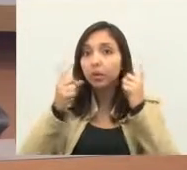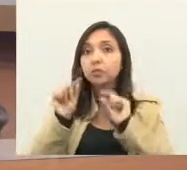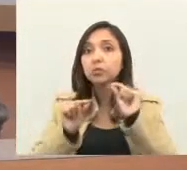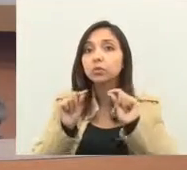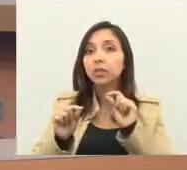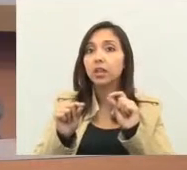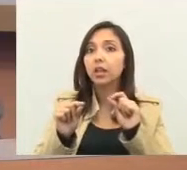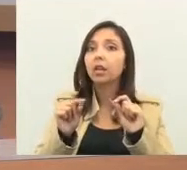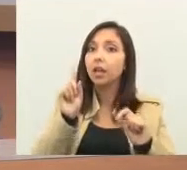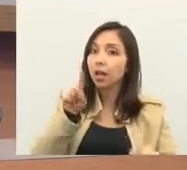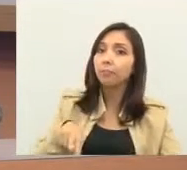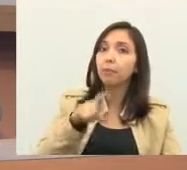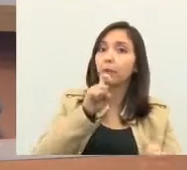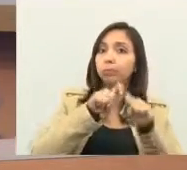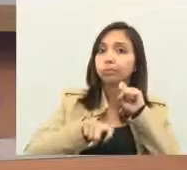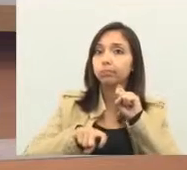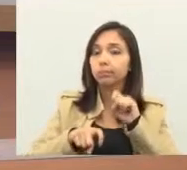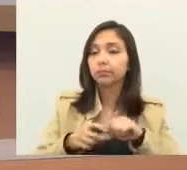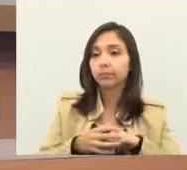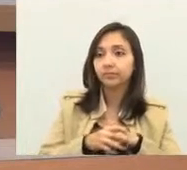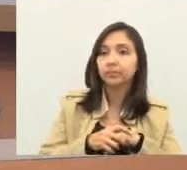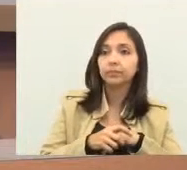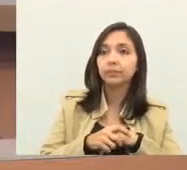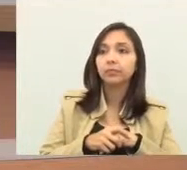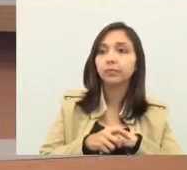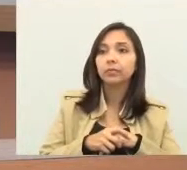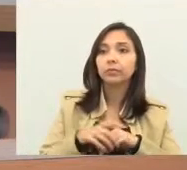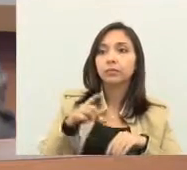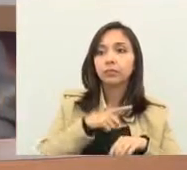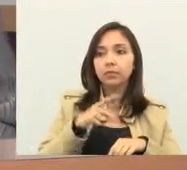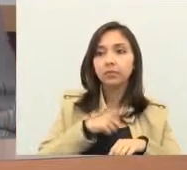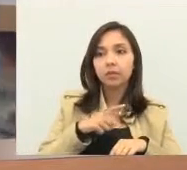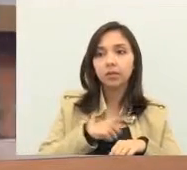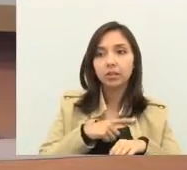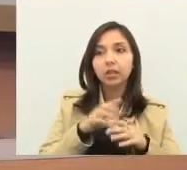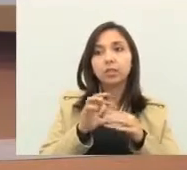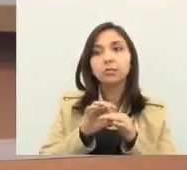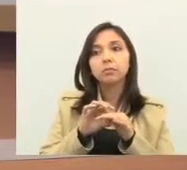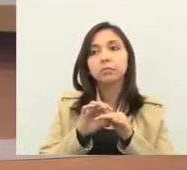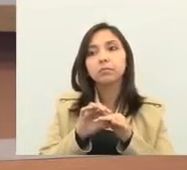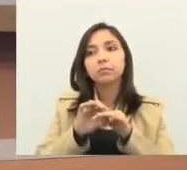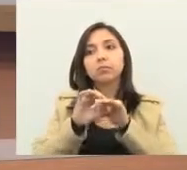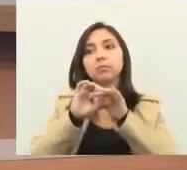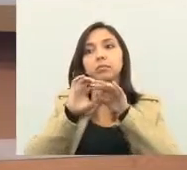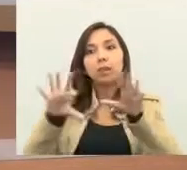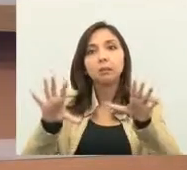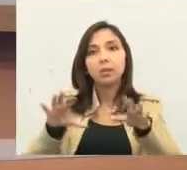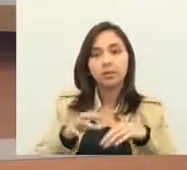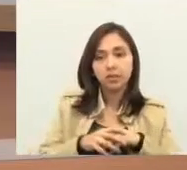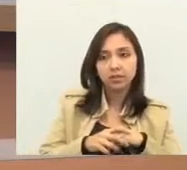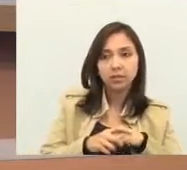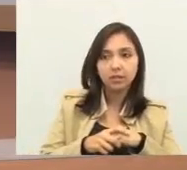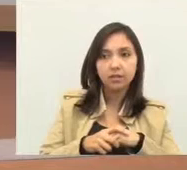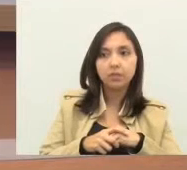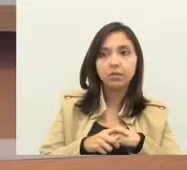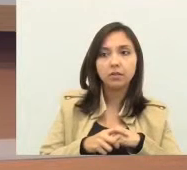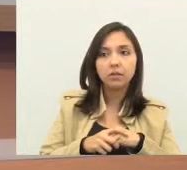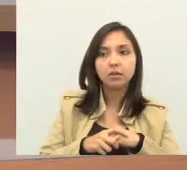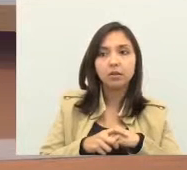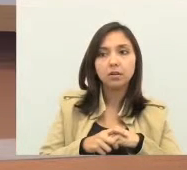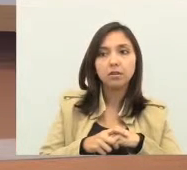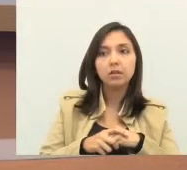da sexualidade. Pra concluir, e aí, vereadora, existe uma independência da sexualidade em relação